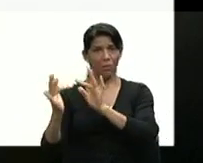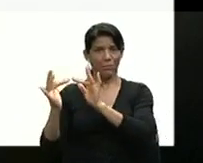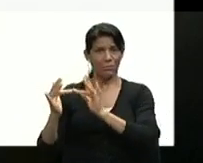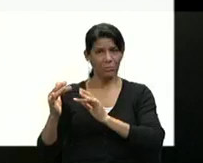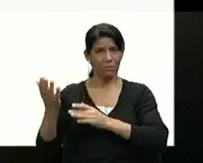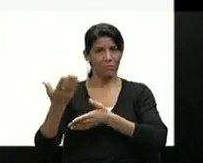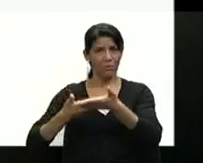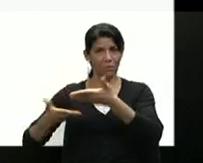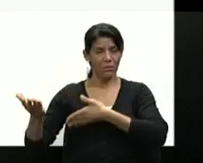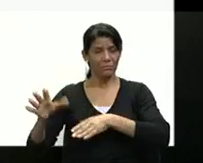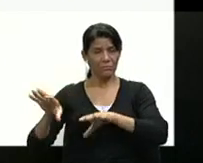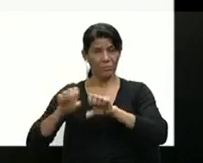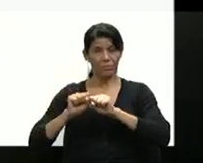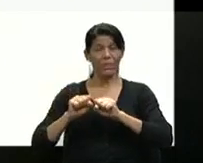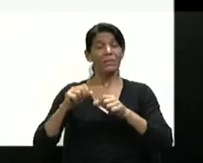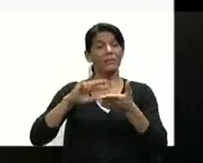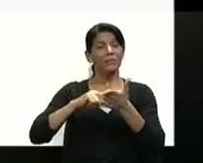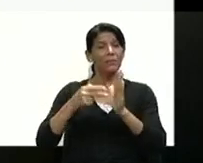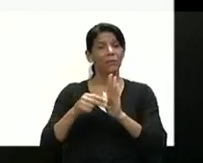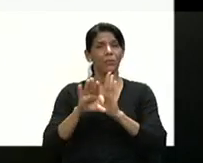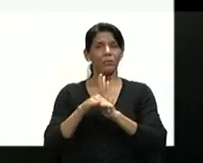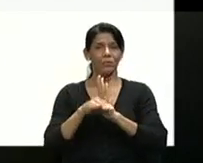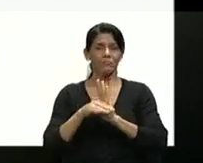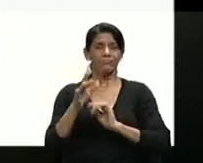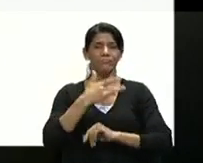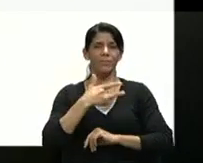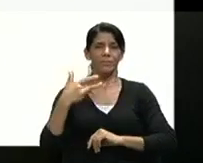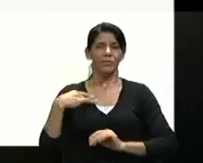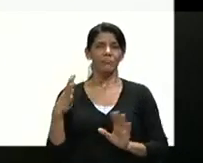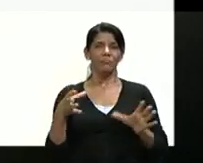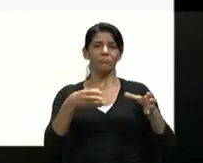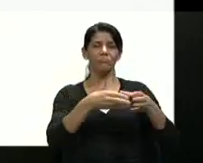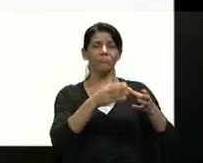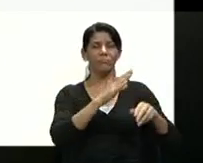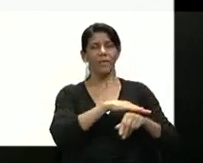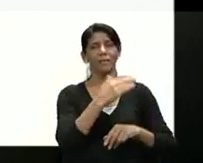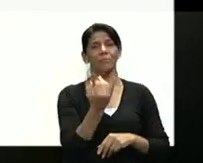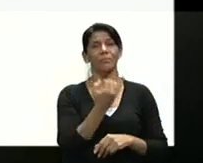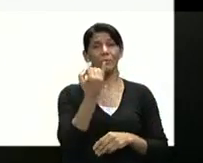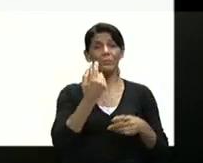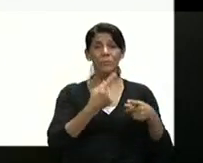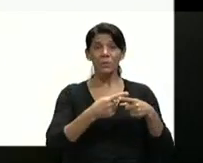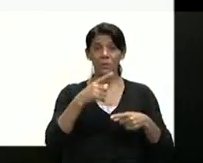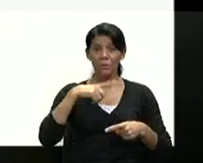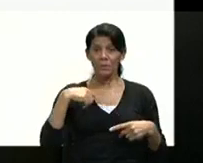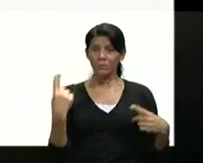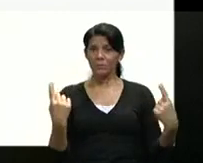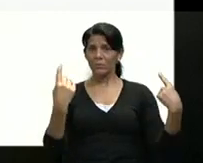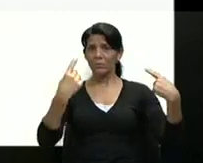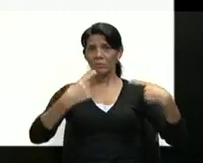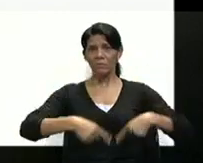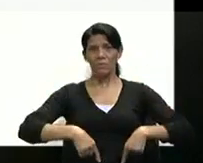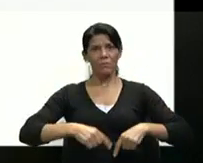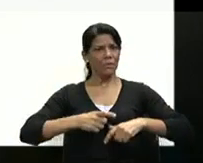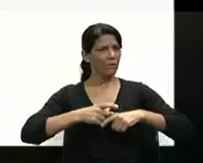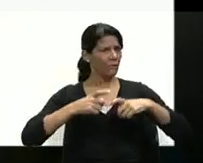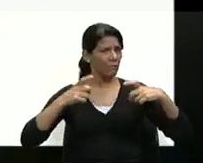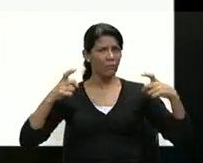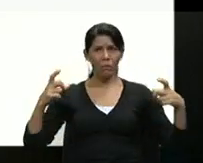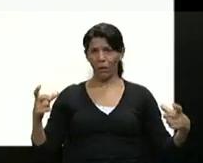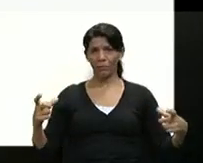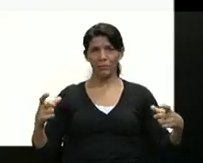saúde coletiva muito mais importante. Por quê? Nós temos um desafio enorme